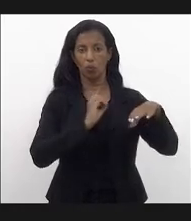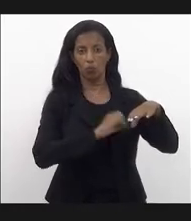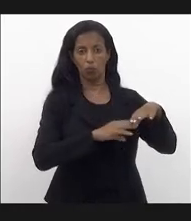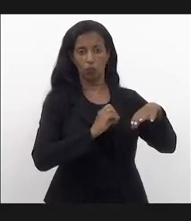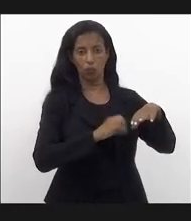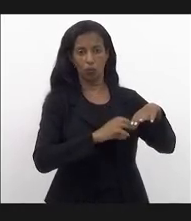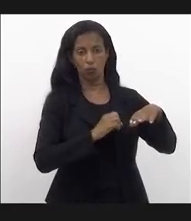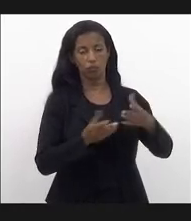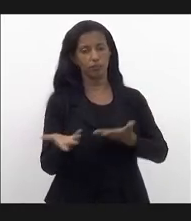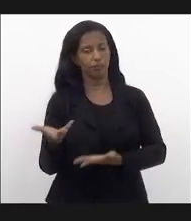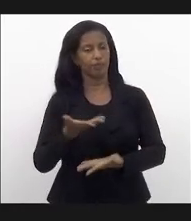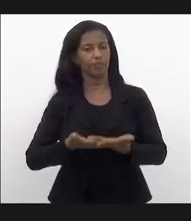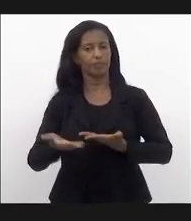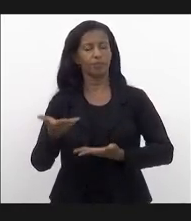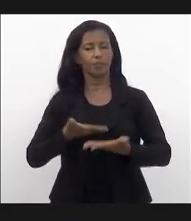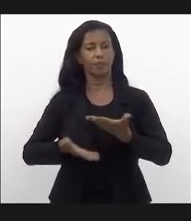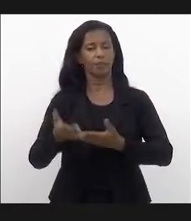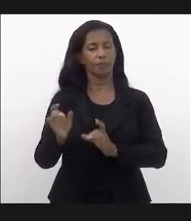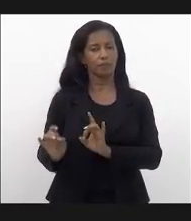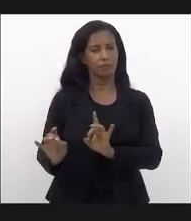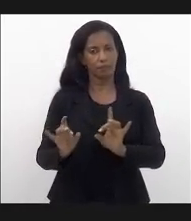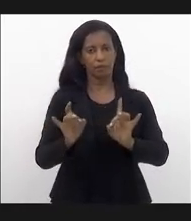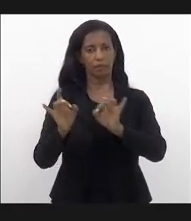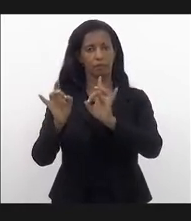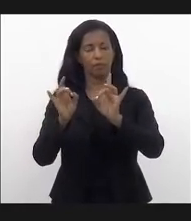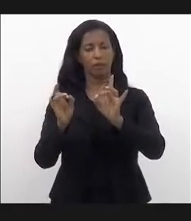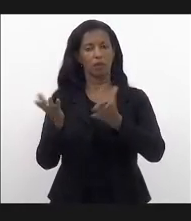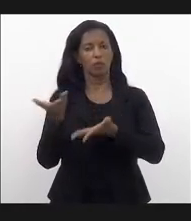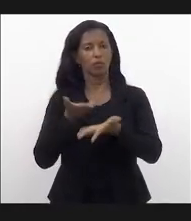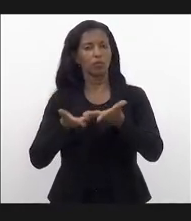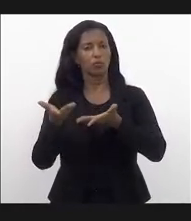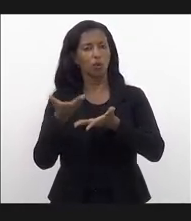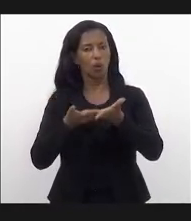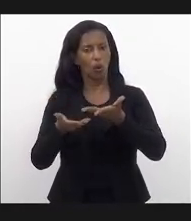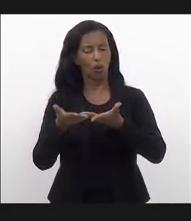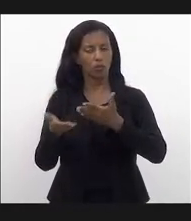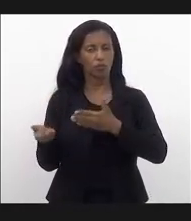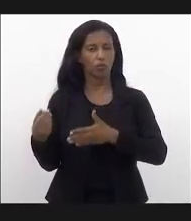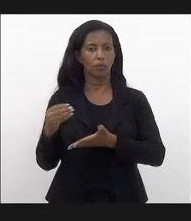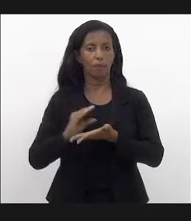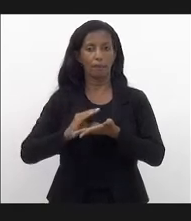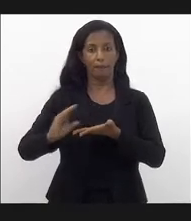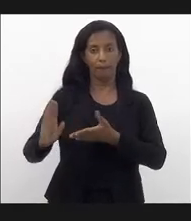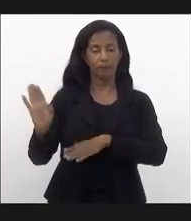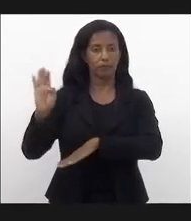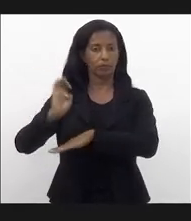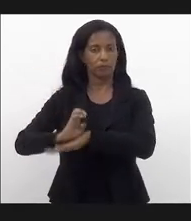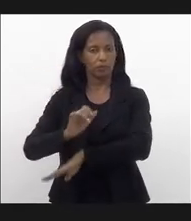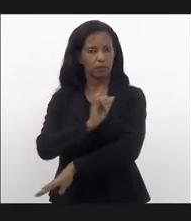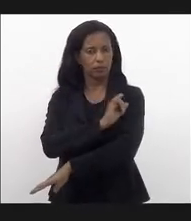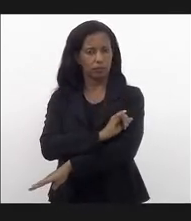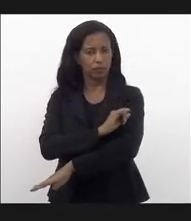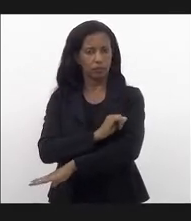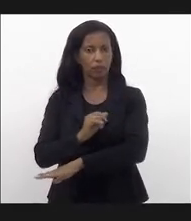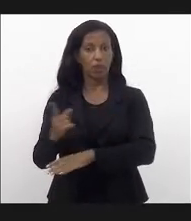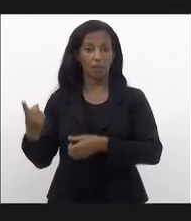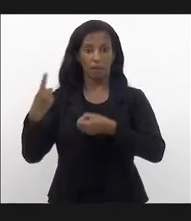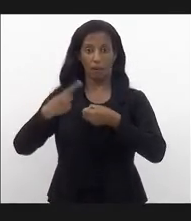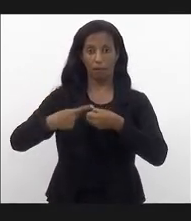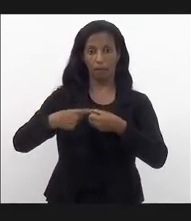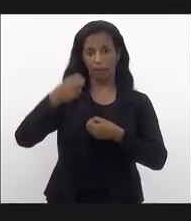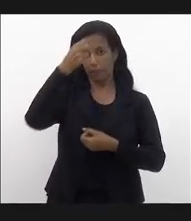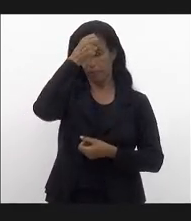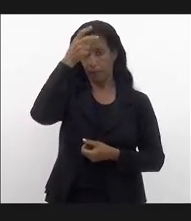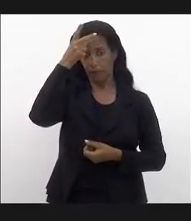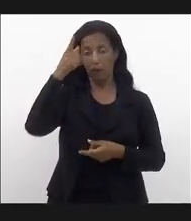participação especial dos royalties para o estado do Rio de Janeiro e os seus municípios